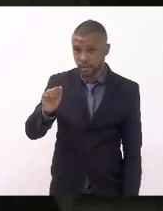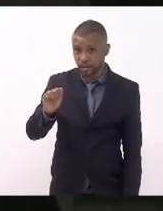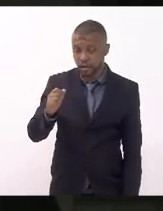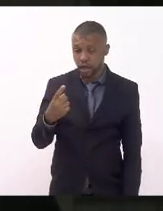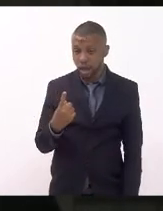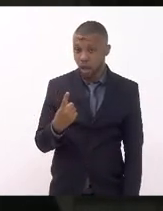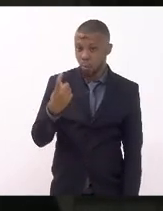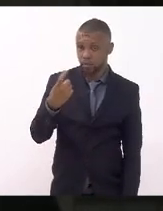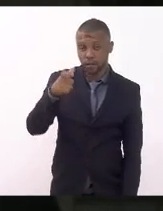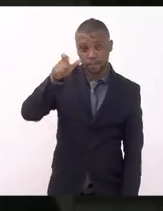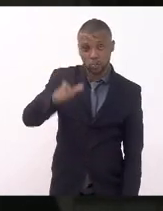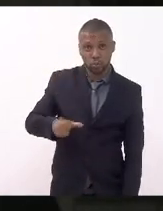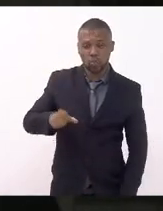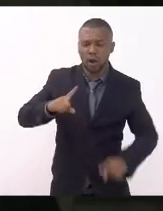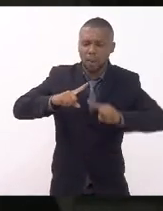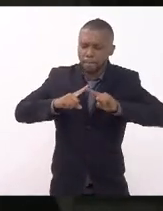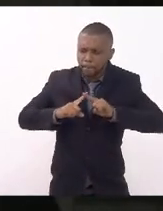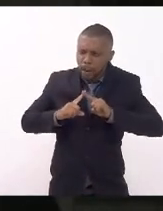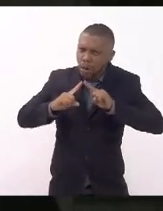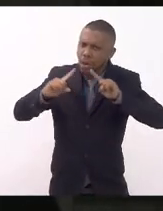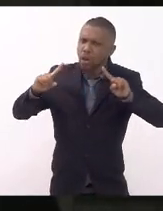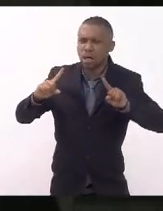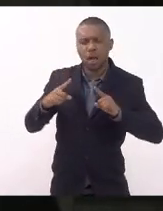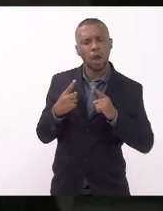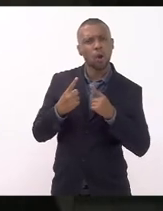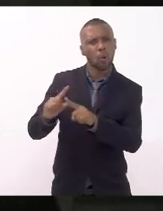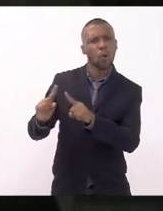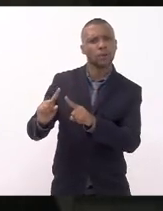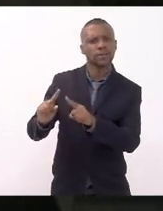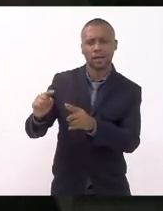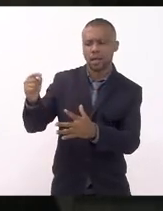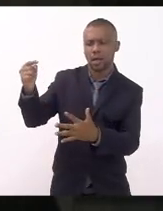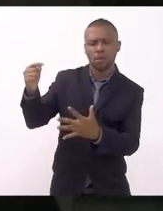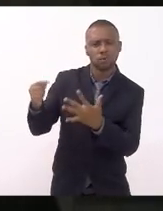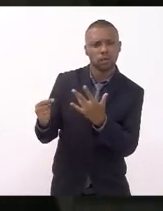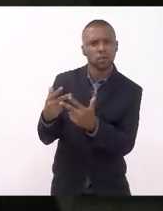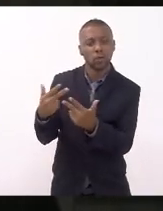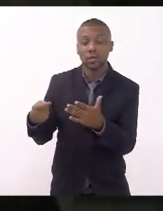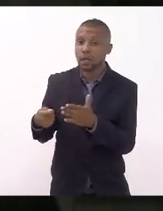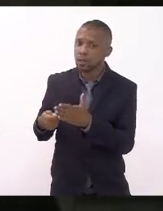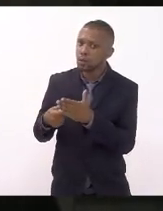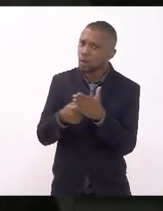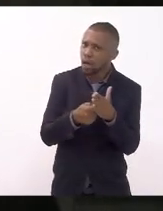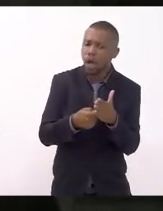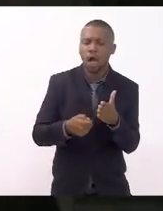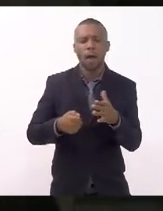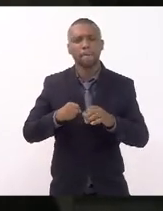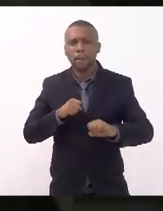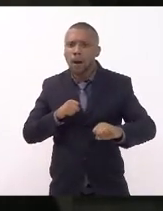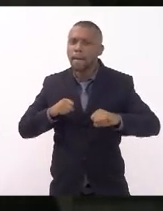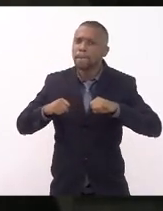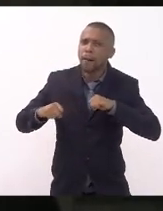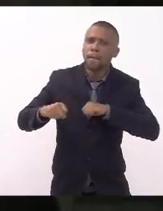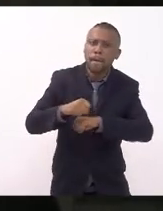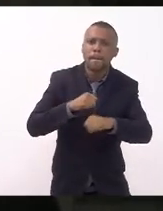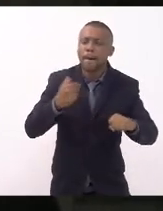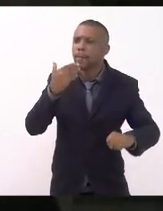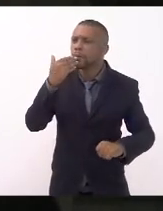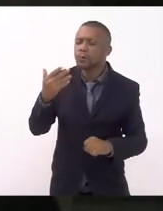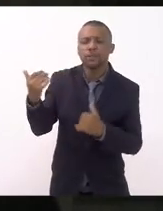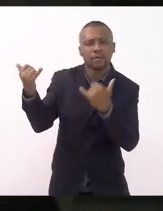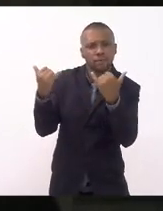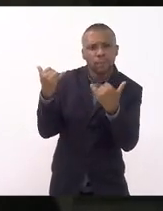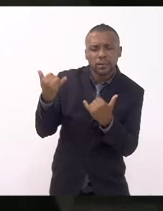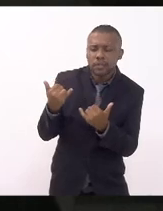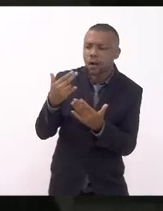a única voz a se levantar contra esse estado de coisas, denunciando, combatendo, pedindo informações por